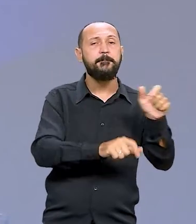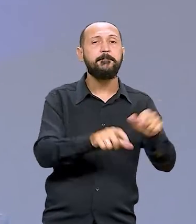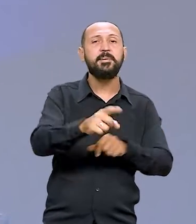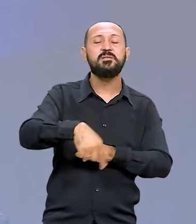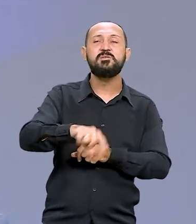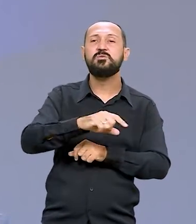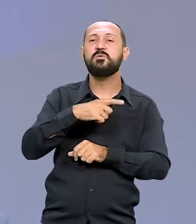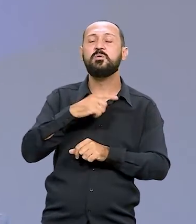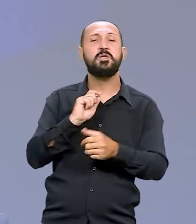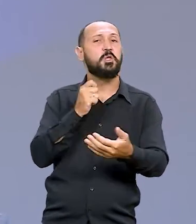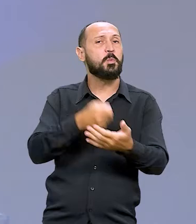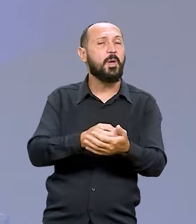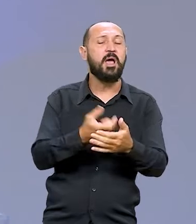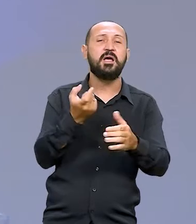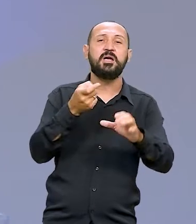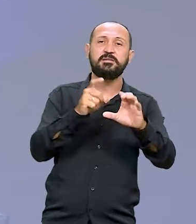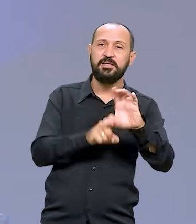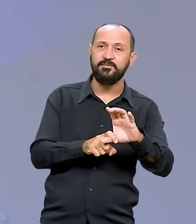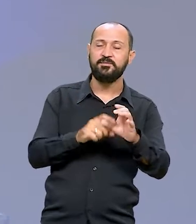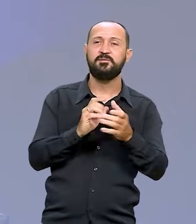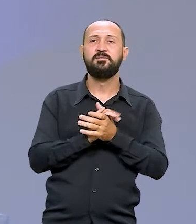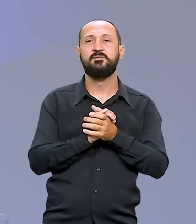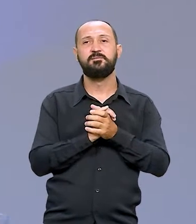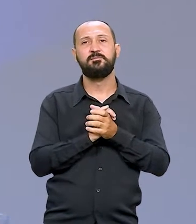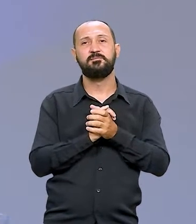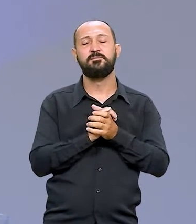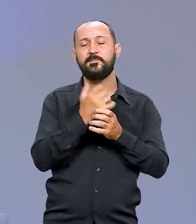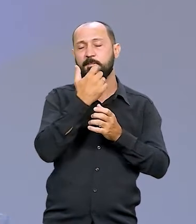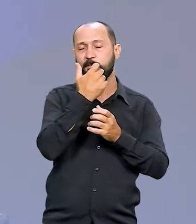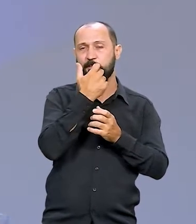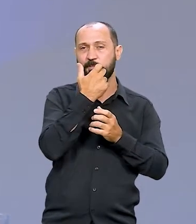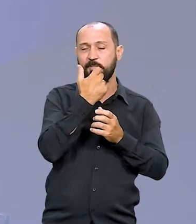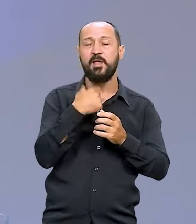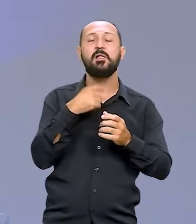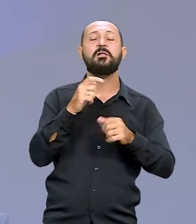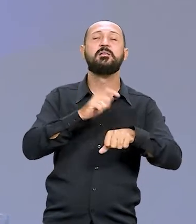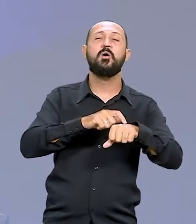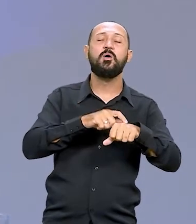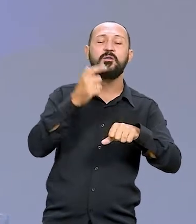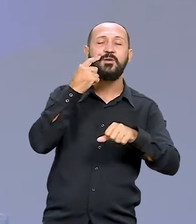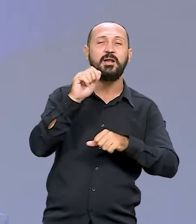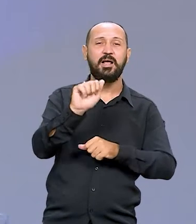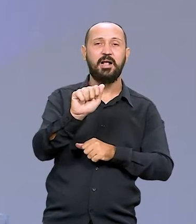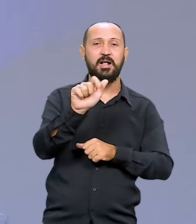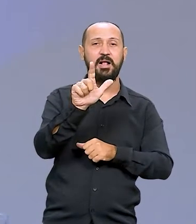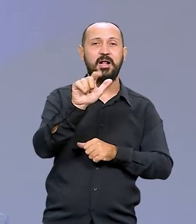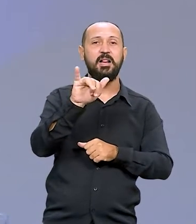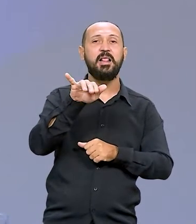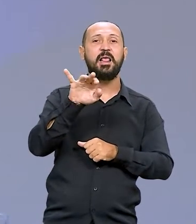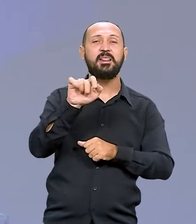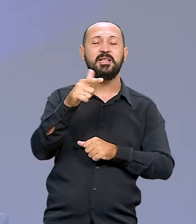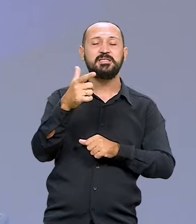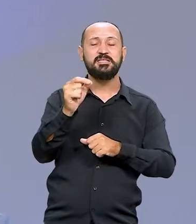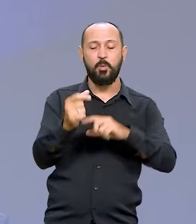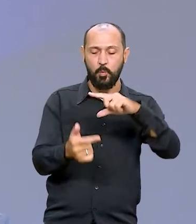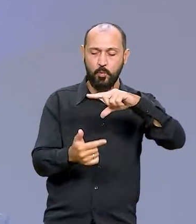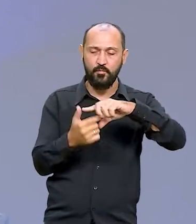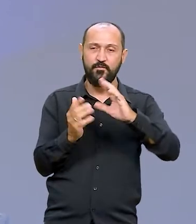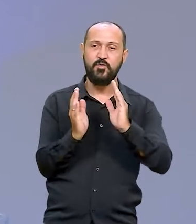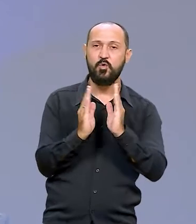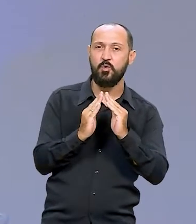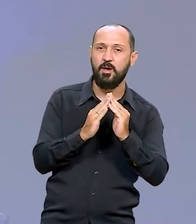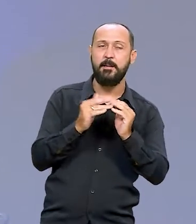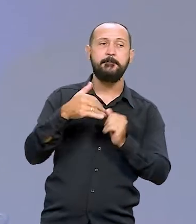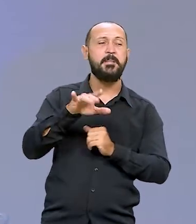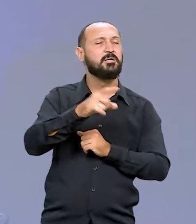das pessoas em inadimplência, né? Isso quando a gente fala em alienação fiduciária, mas muita gente não sabe explicar.